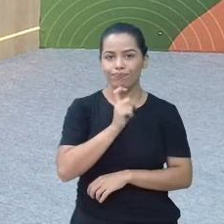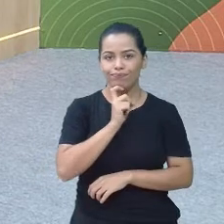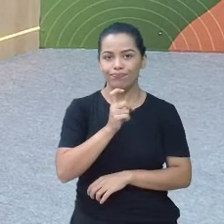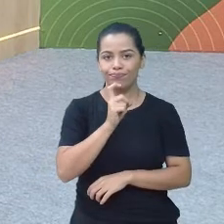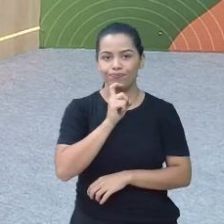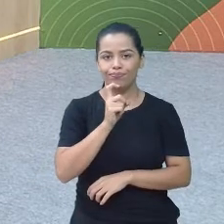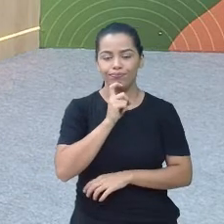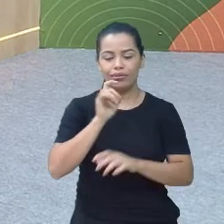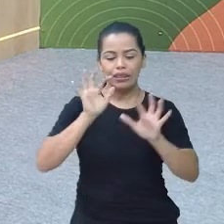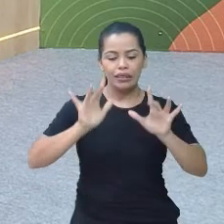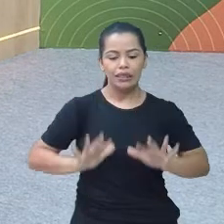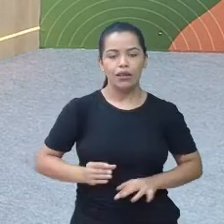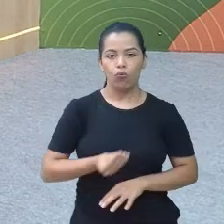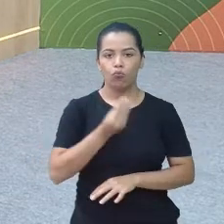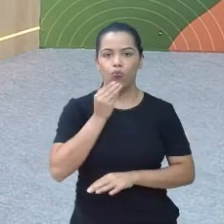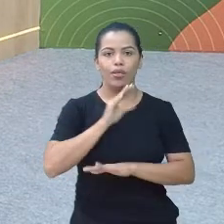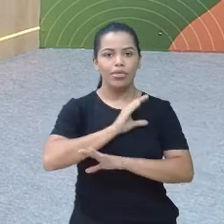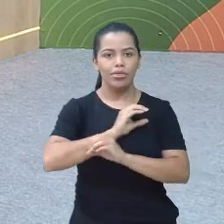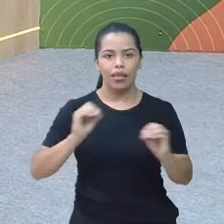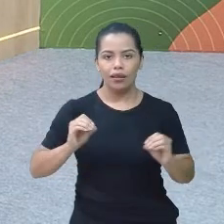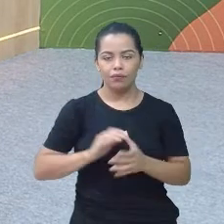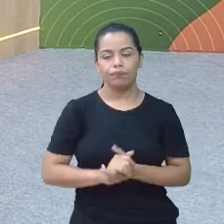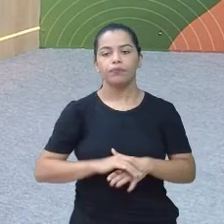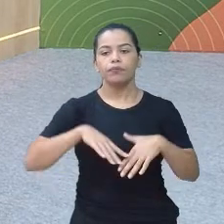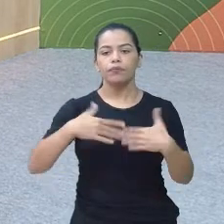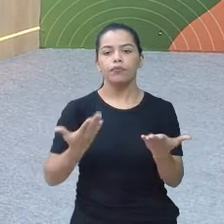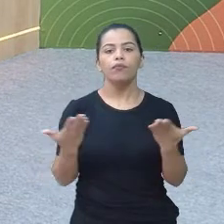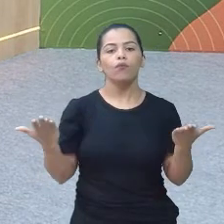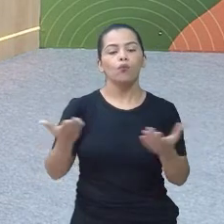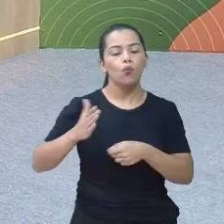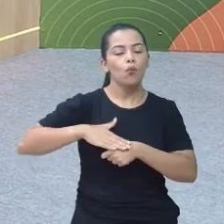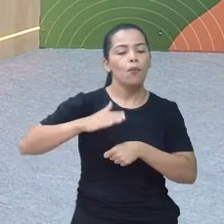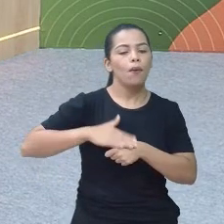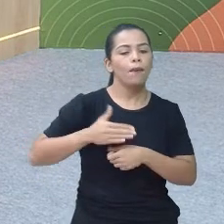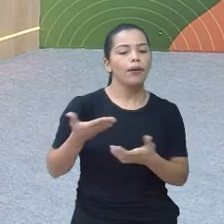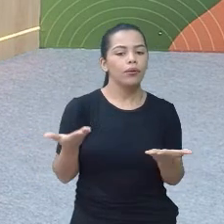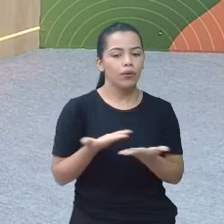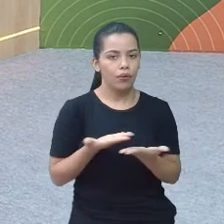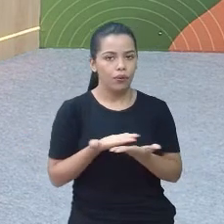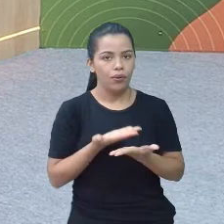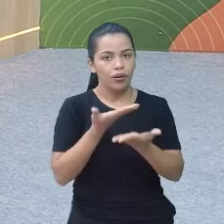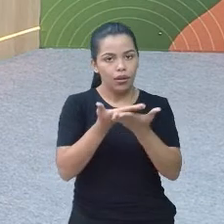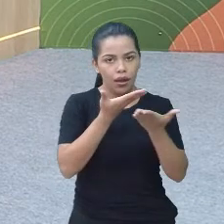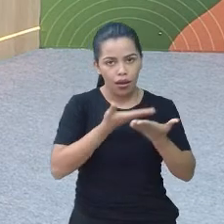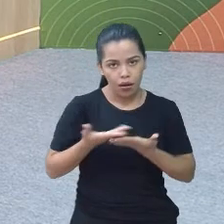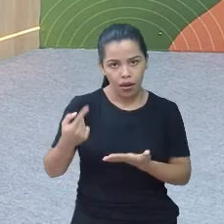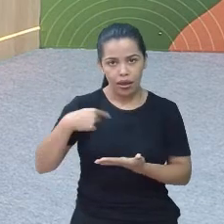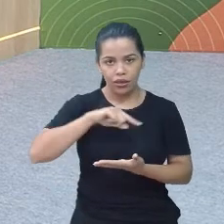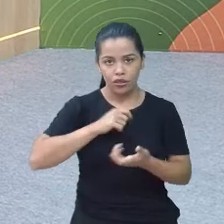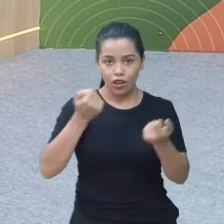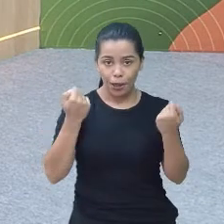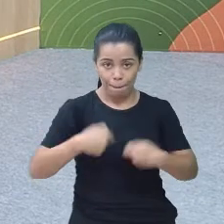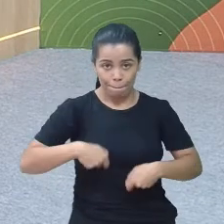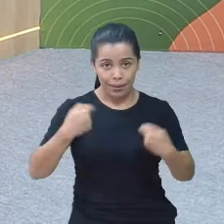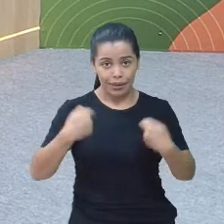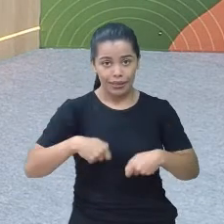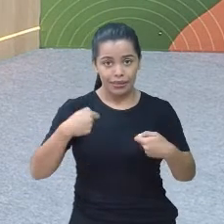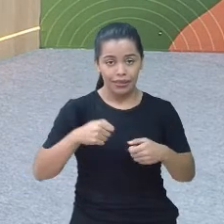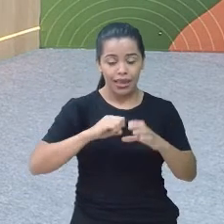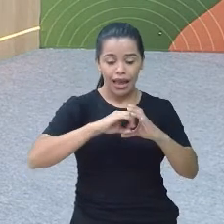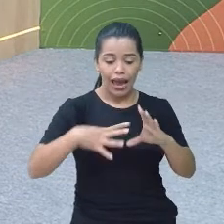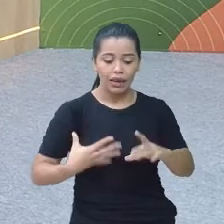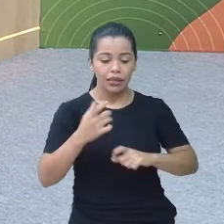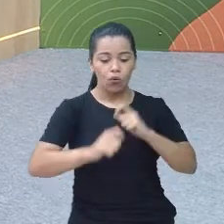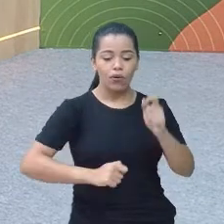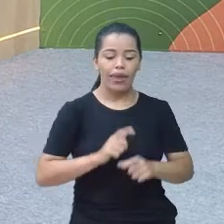Então, falando de chance, lembra que essa primeira parte da nossa aula, a gente vai tentar caracterizar o que é ter mais ou